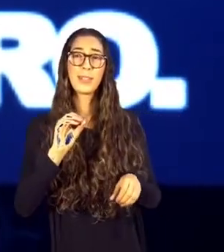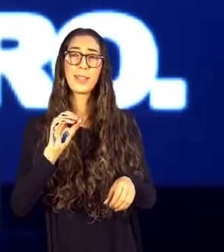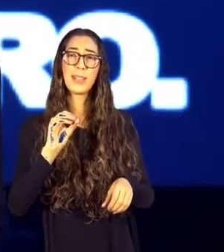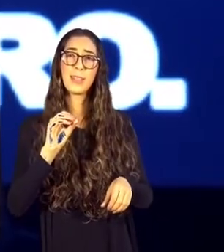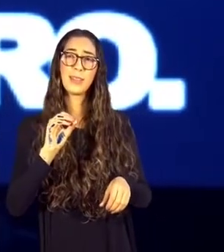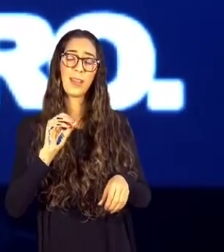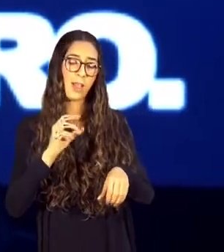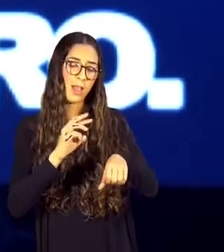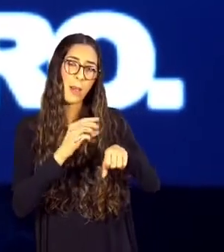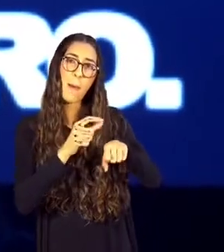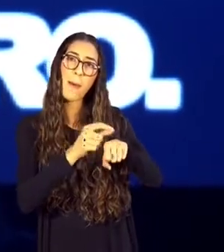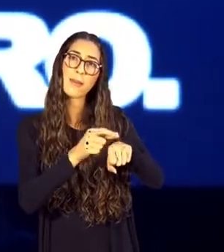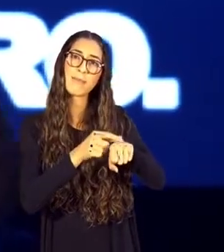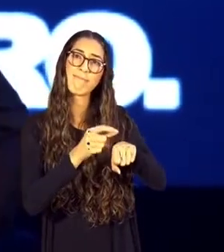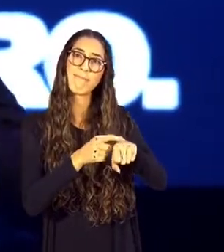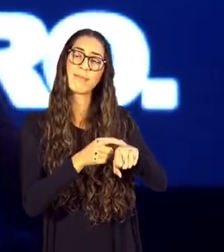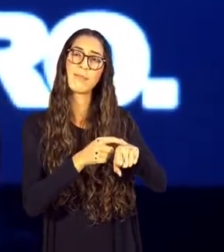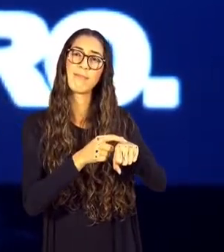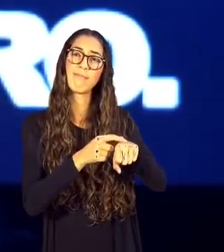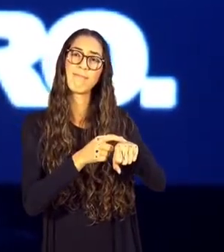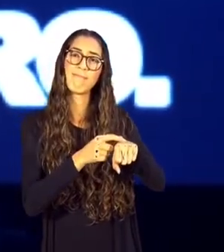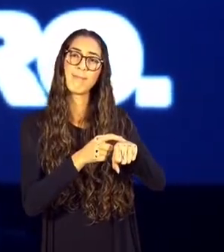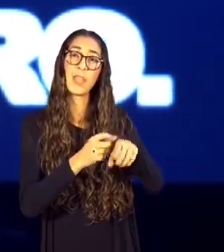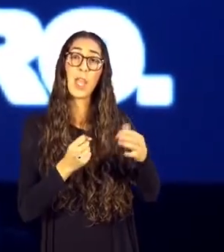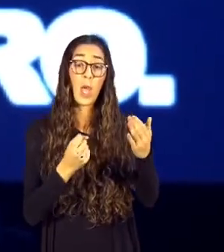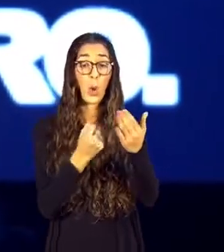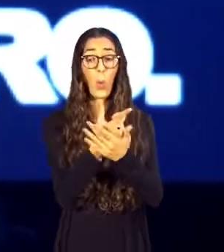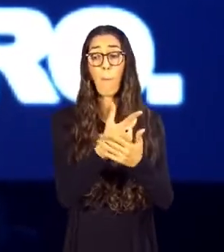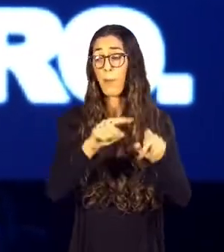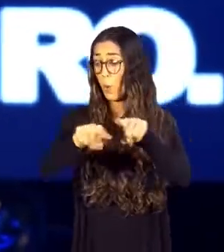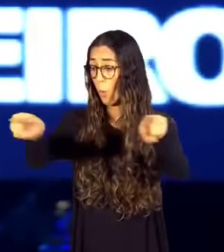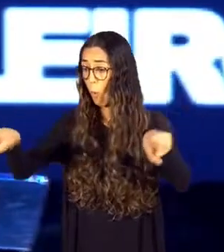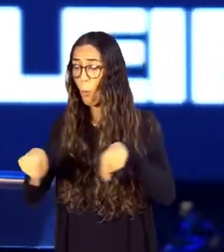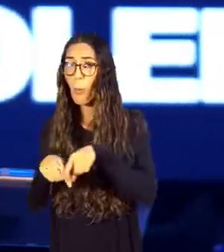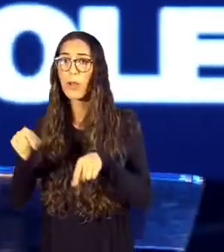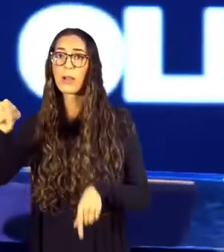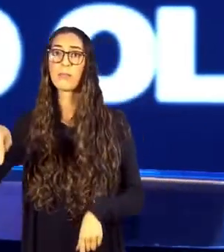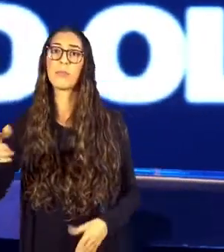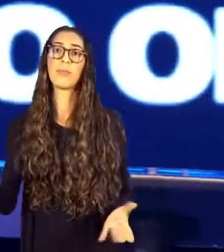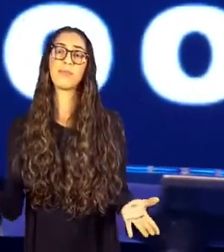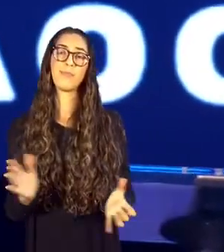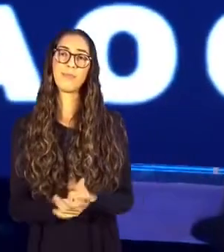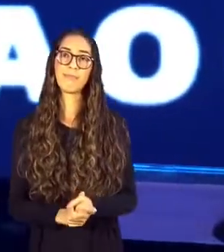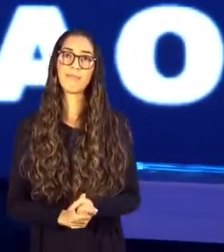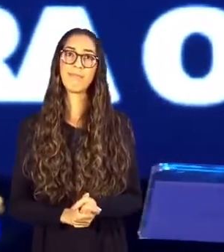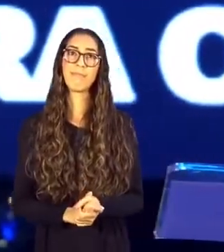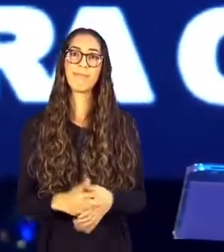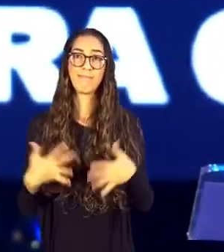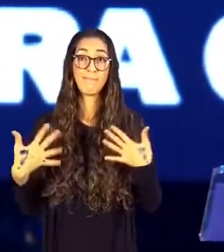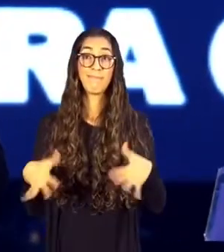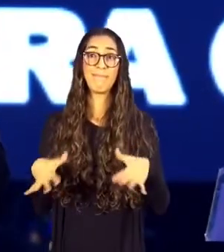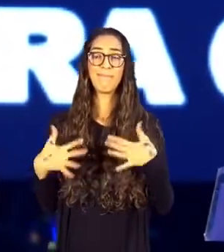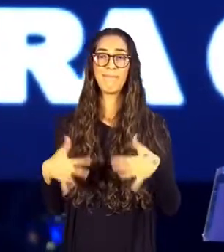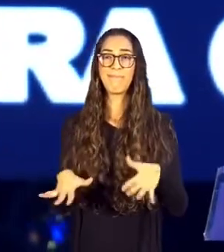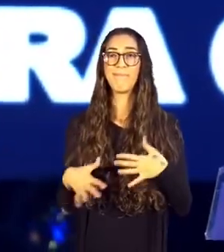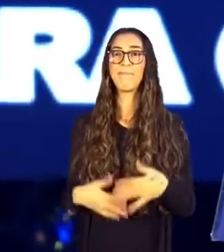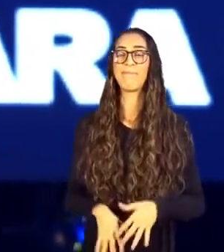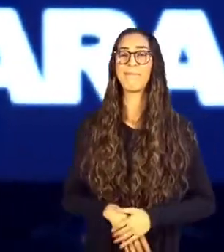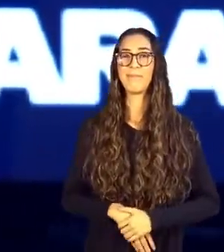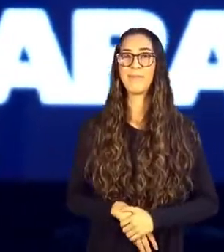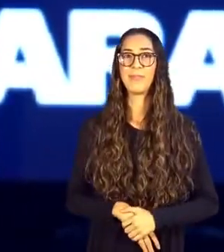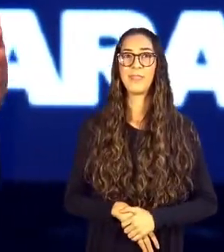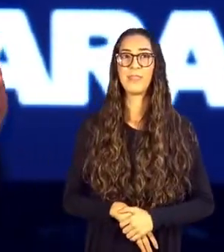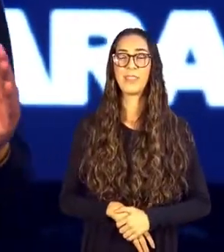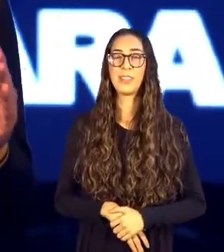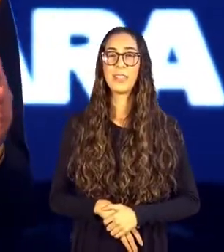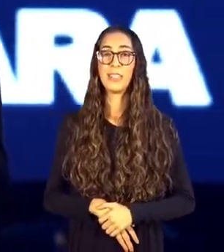ele comprou um terreno, um campo. Uau! De 300